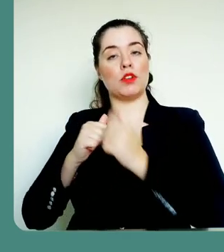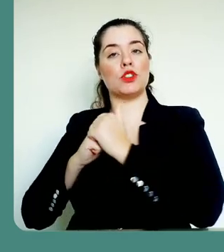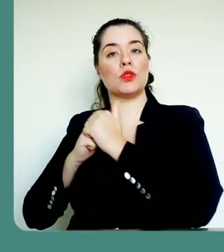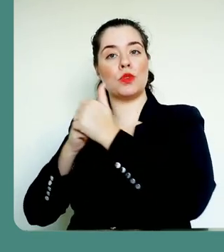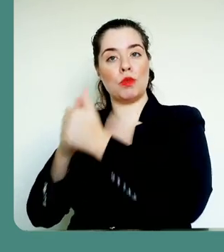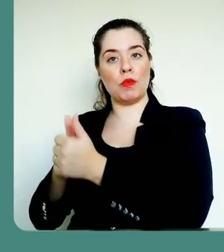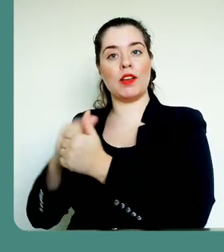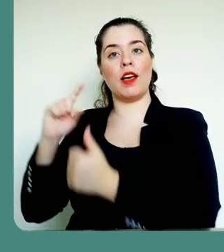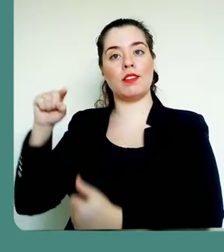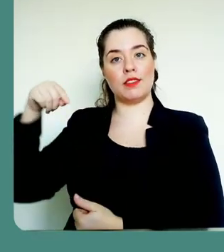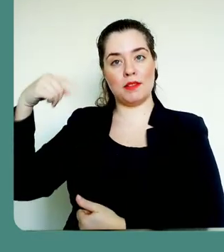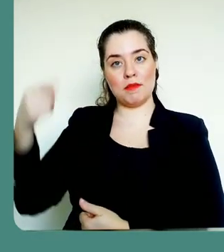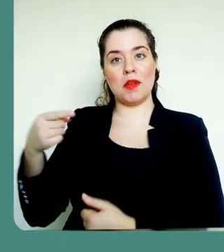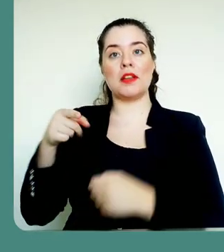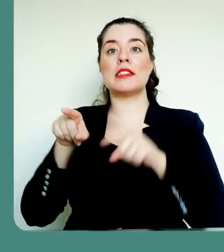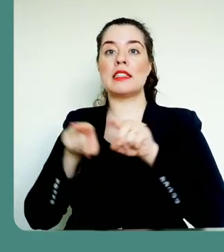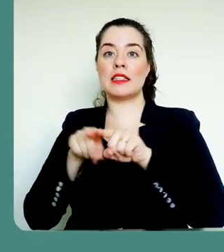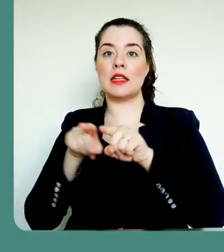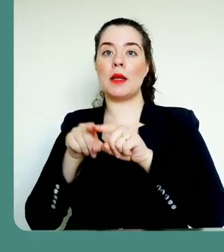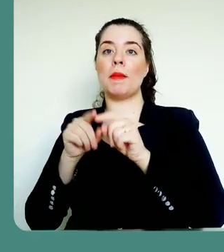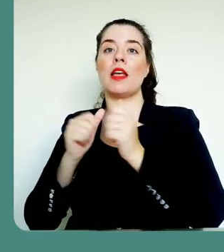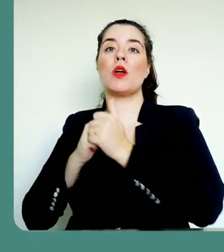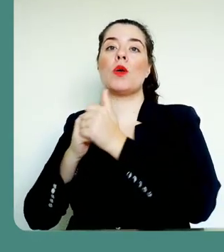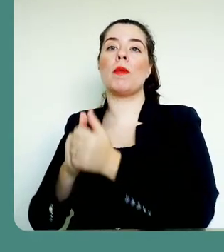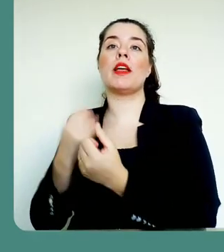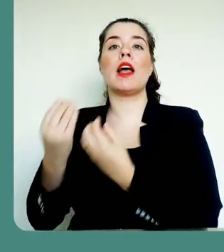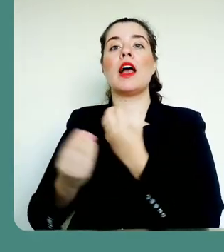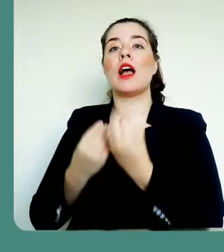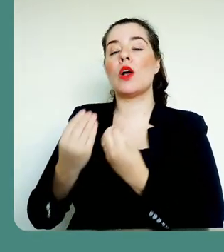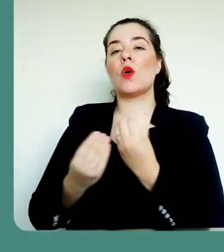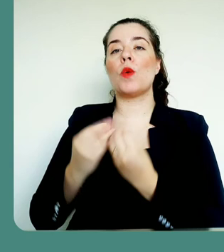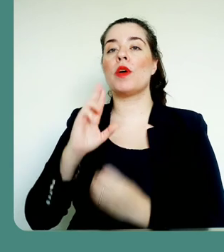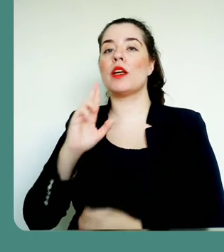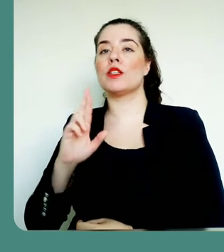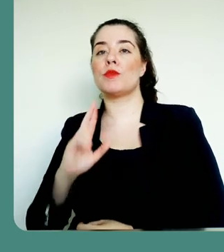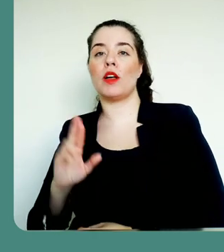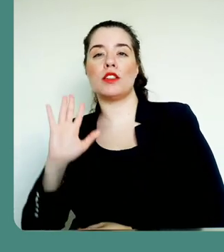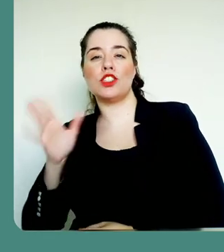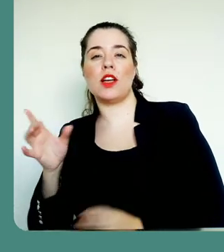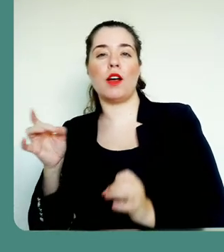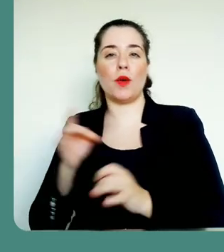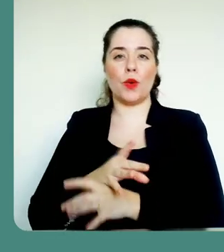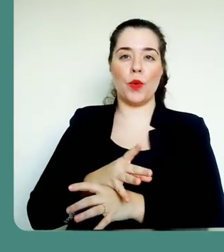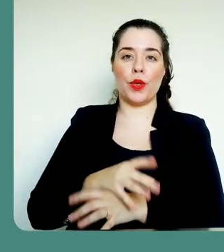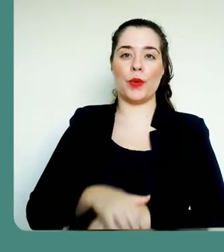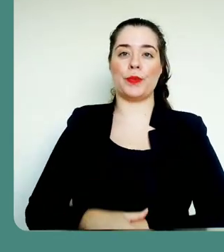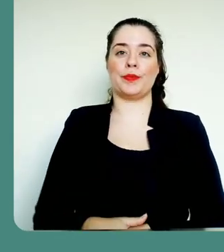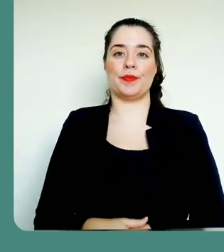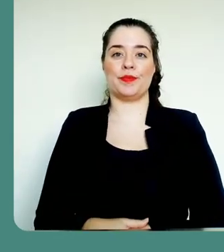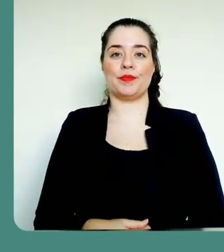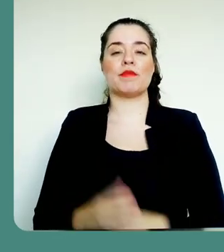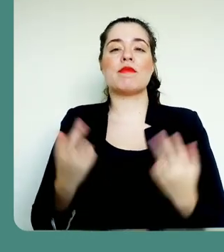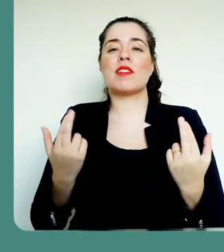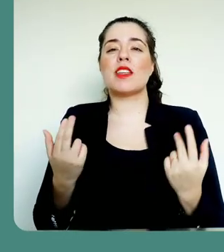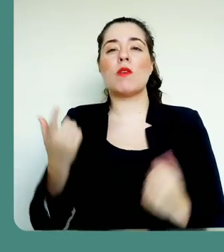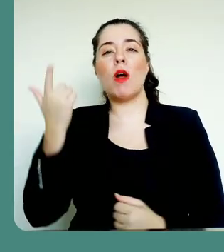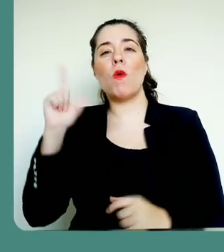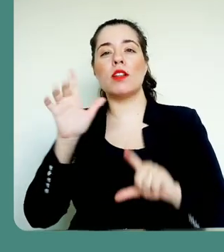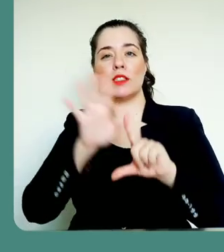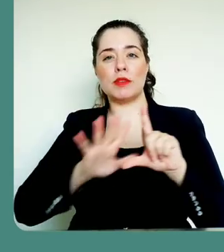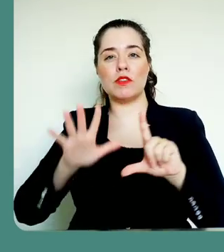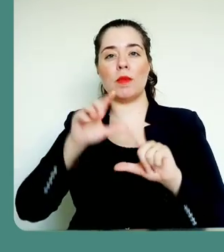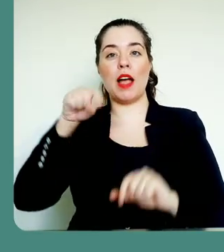fazer o acompanhamento posterior e acompanhar também o número de respostas que já foi concluída. Assim como as